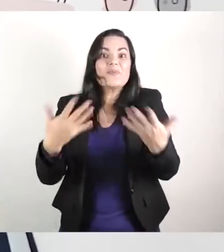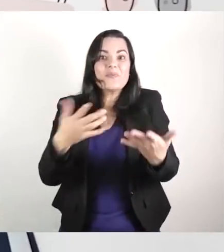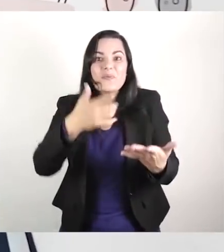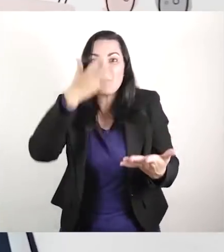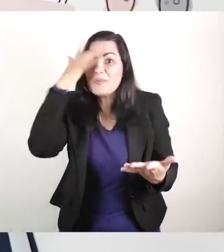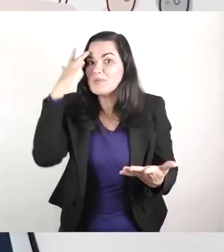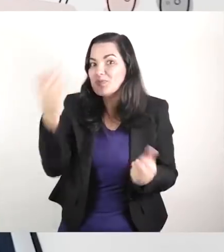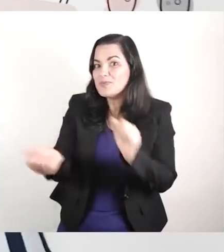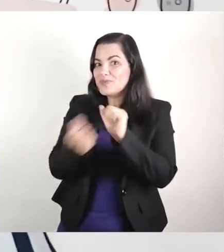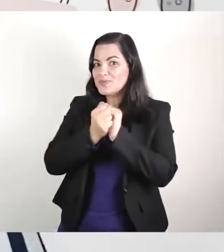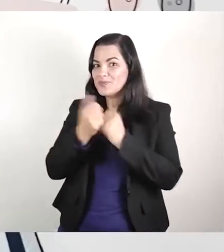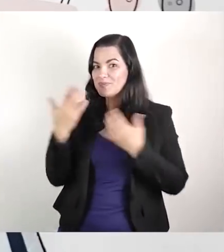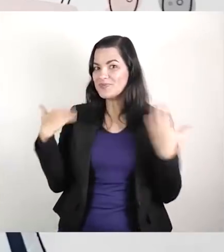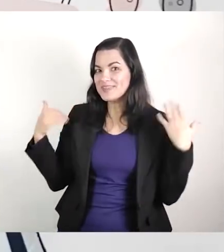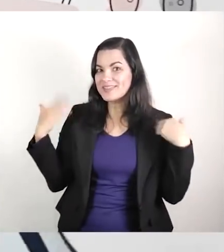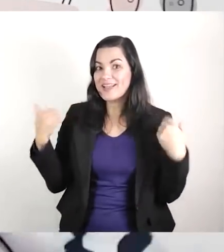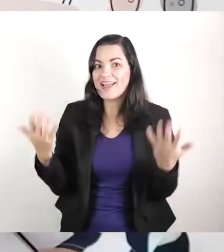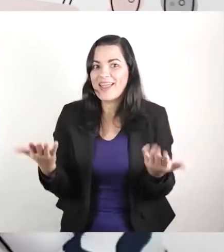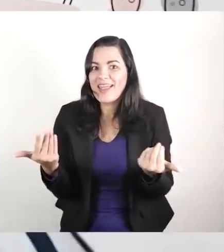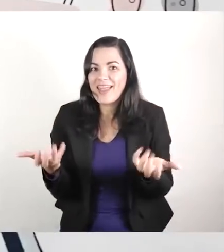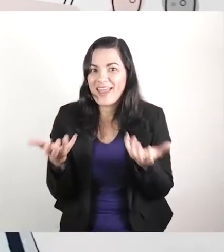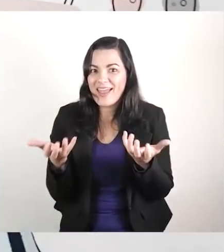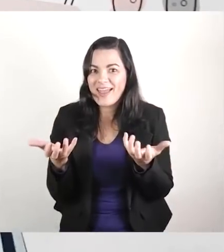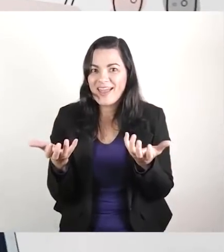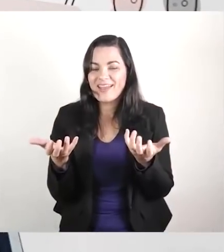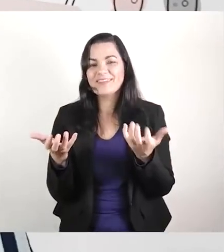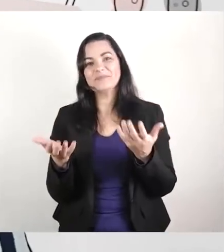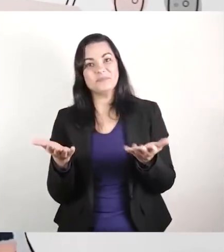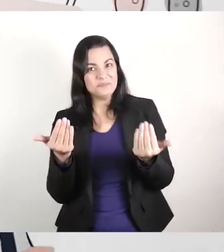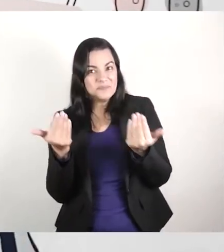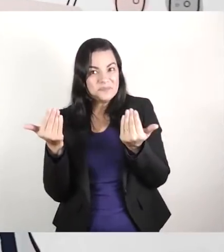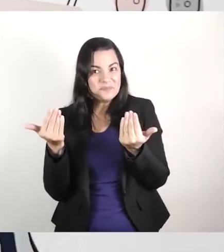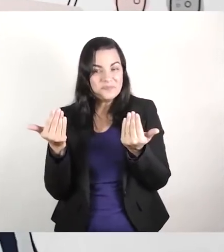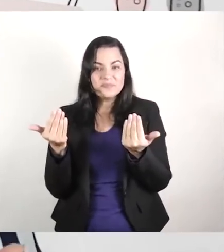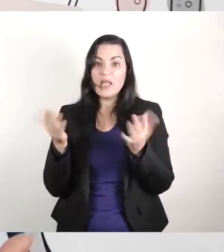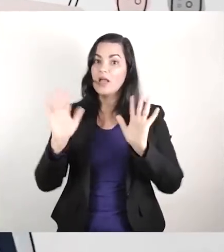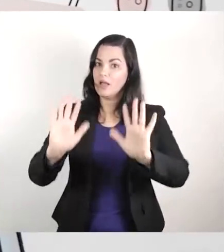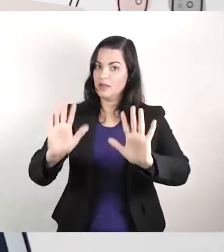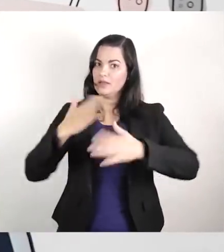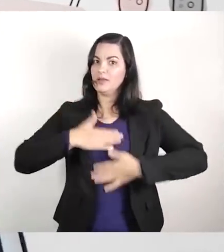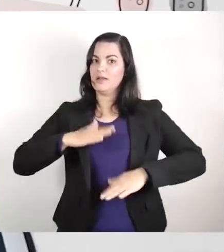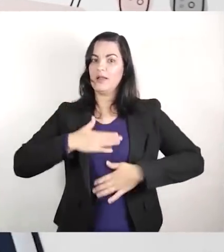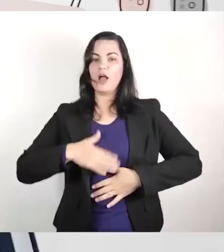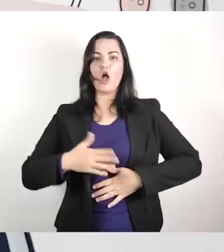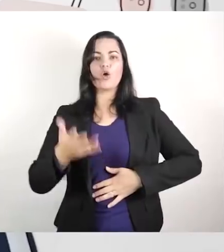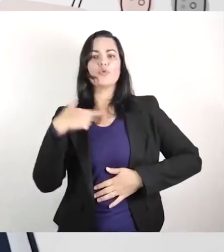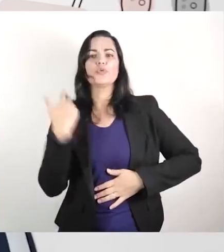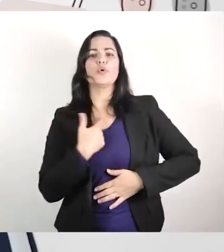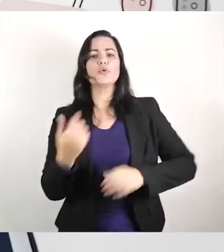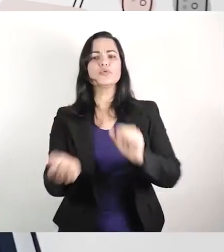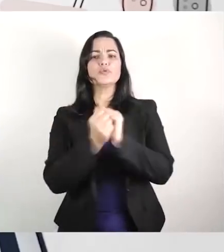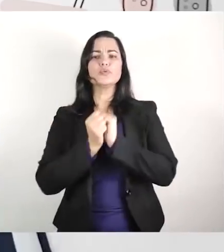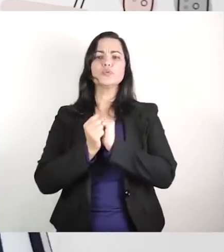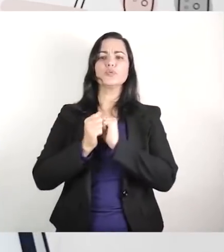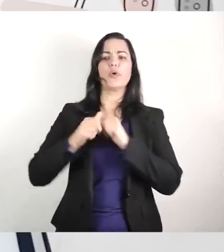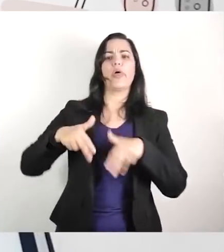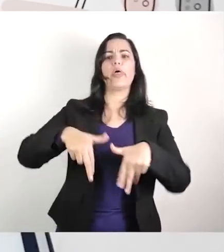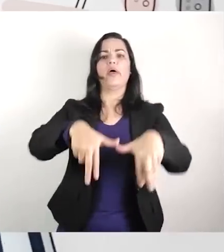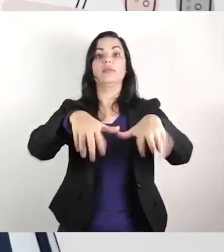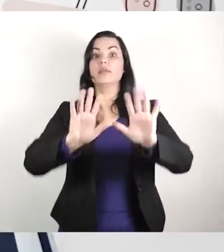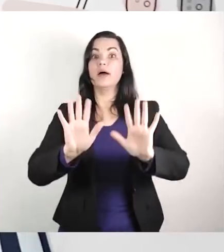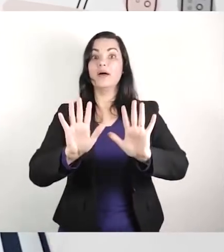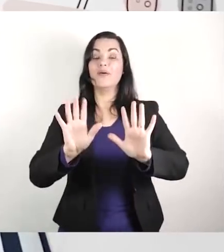agora? Calma, não é um passeio fisicamente aí juntinhos, é um